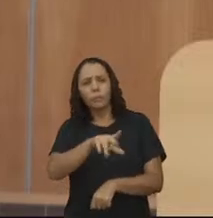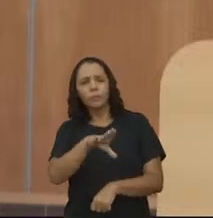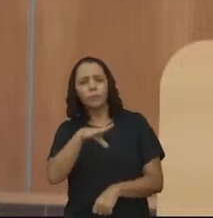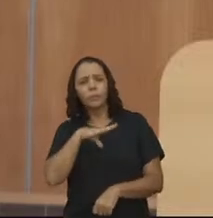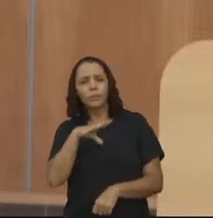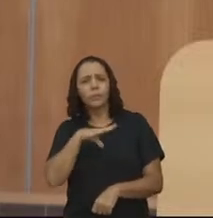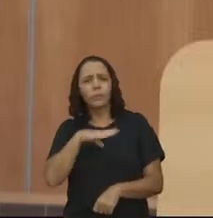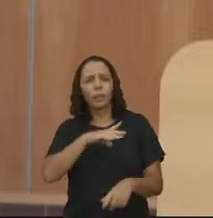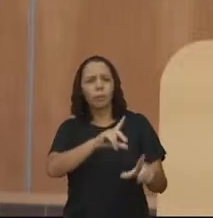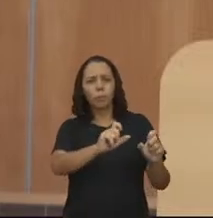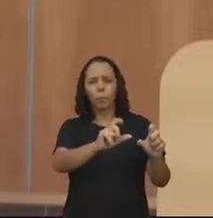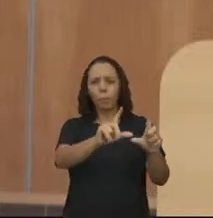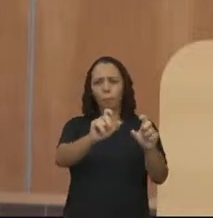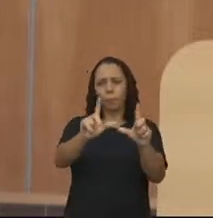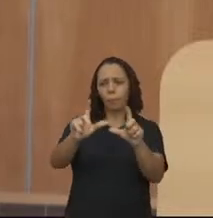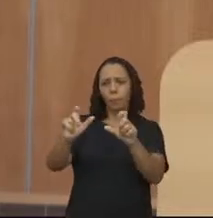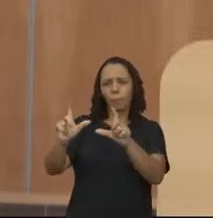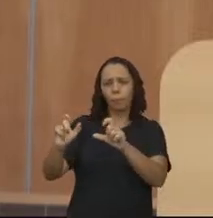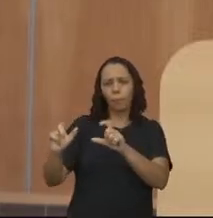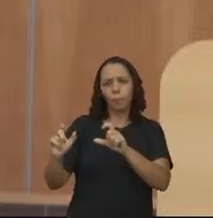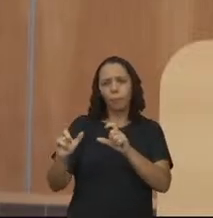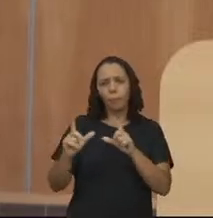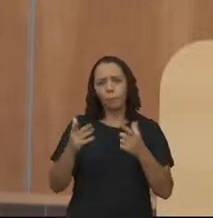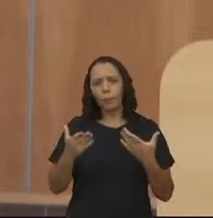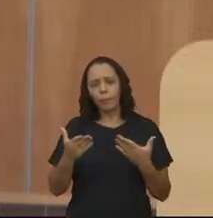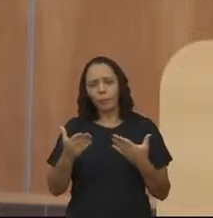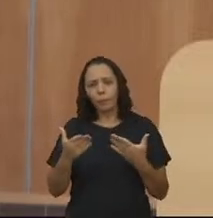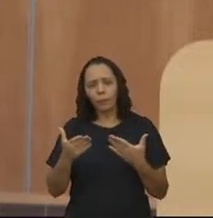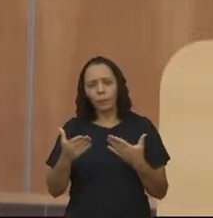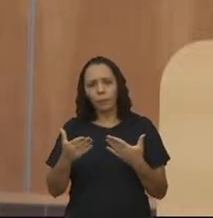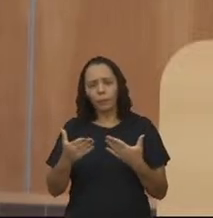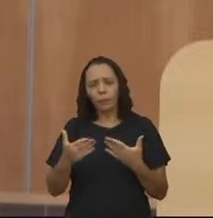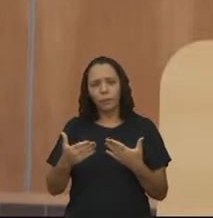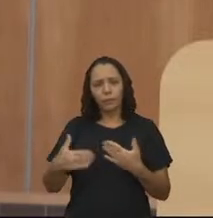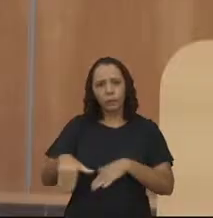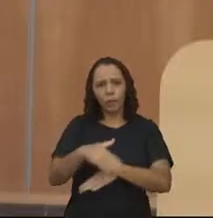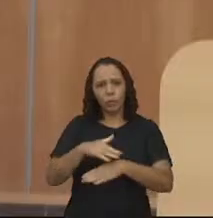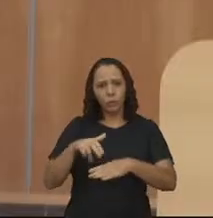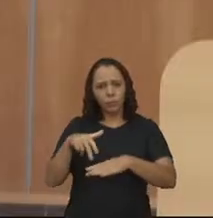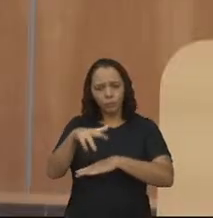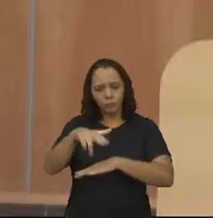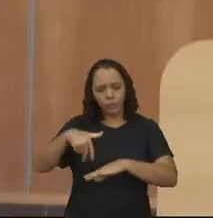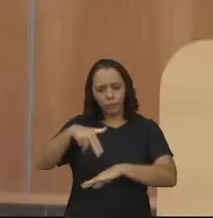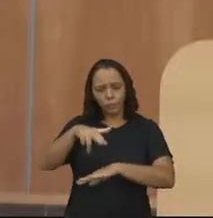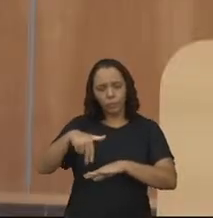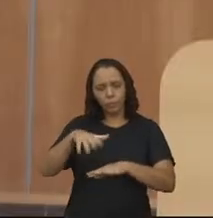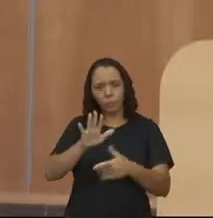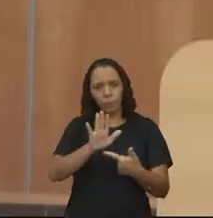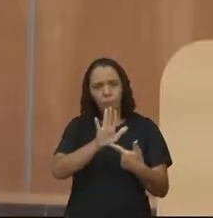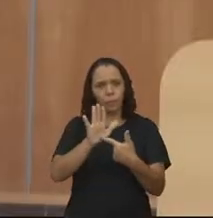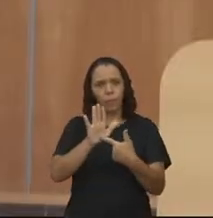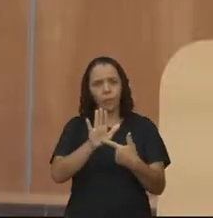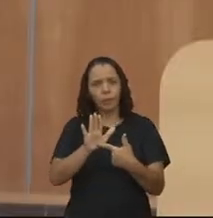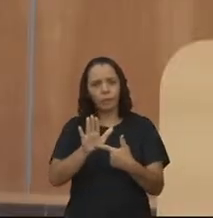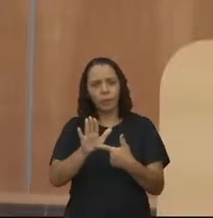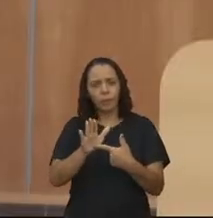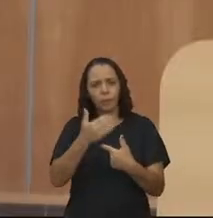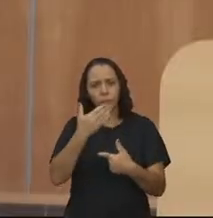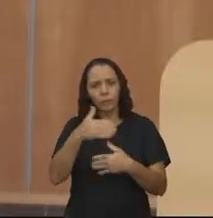cidade, tirando foto das faixas de pedestre, mostrar as guias aqui para